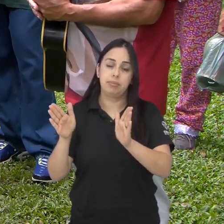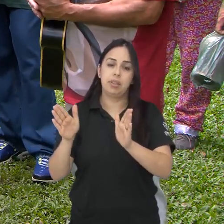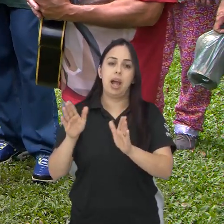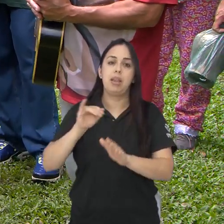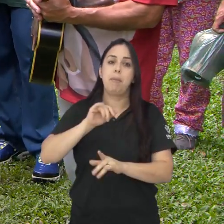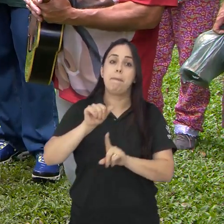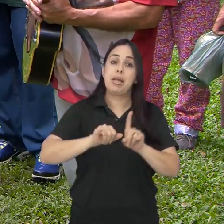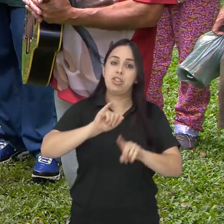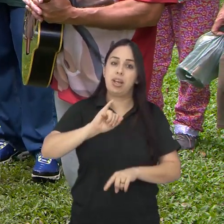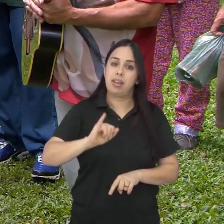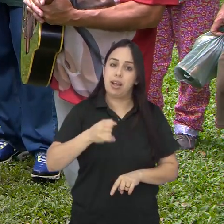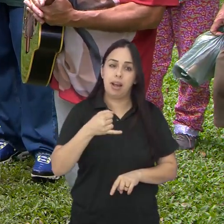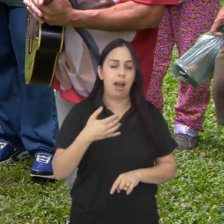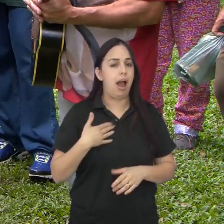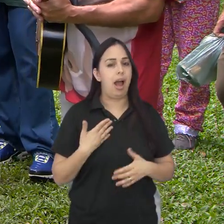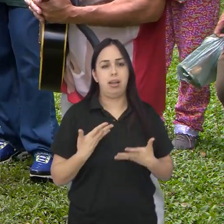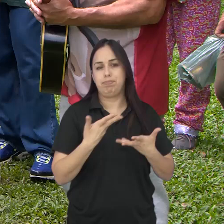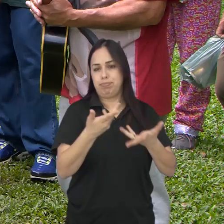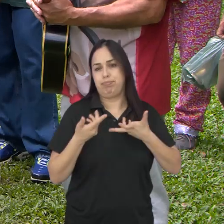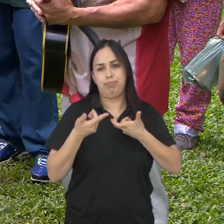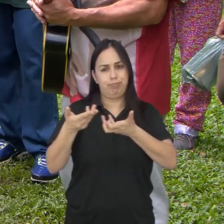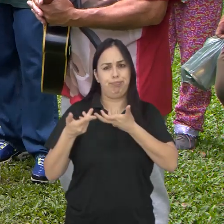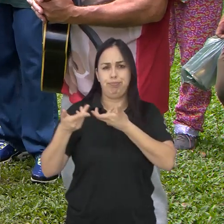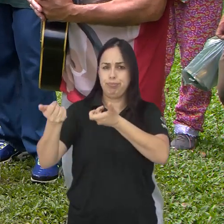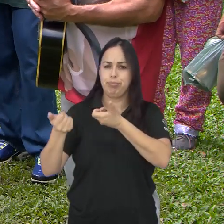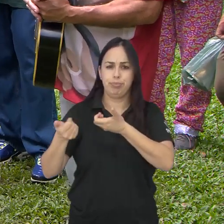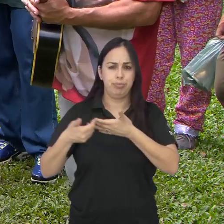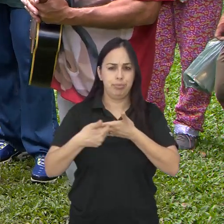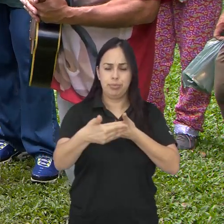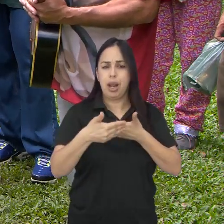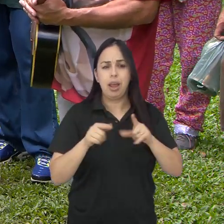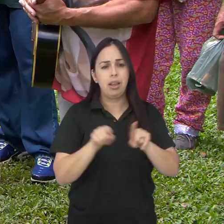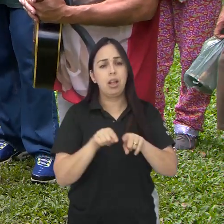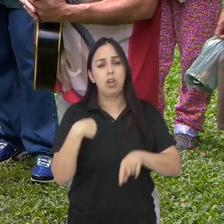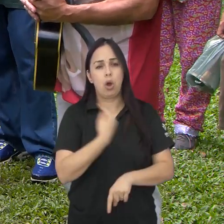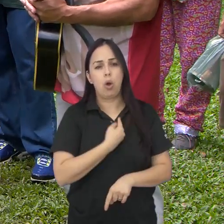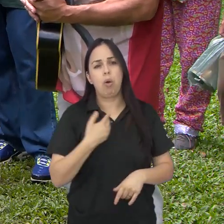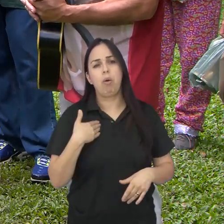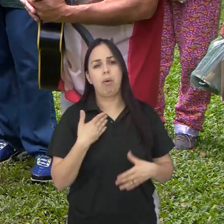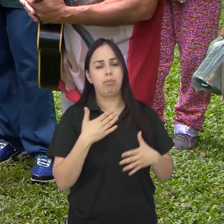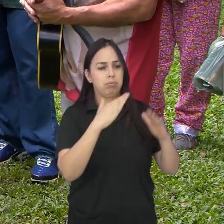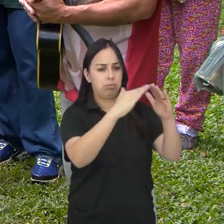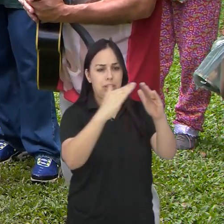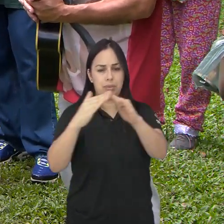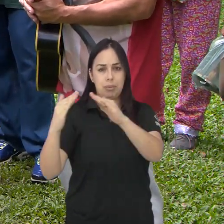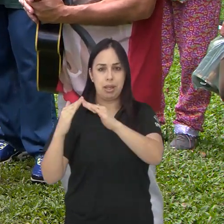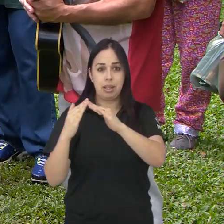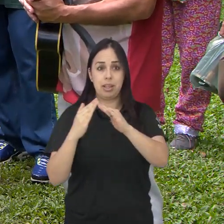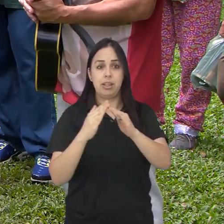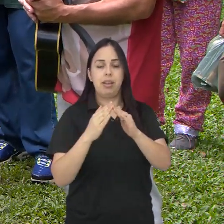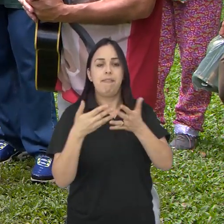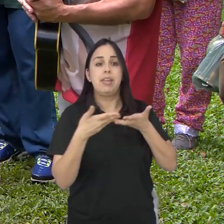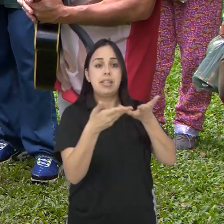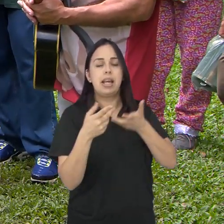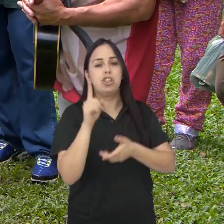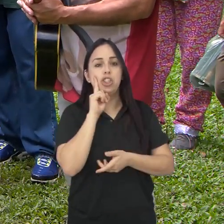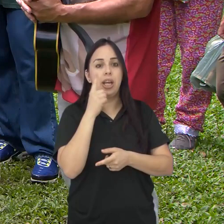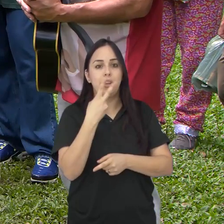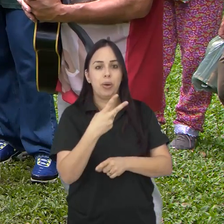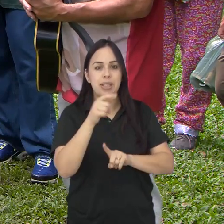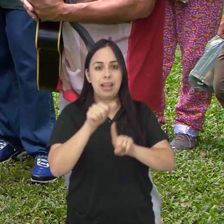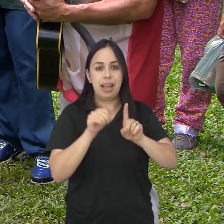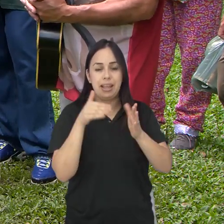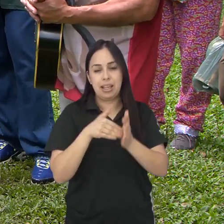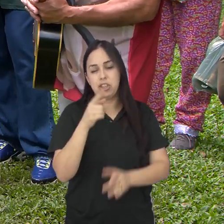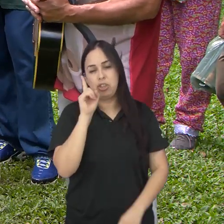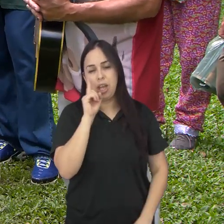E aí em janeiro começa todos os convites. A gente começa as visitas no dia 2 até o dia 6,